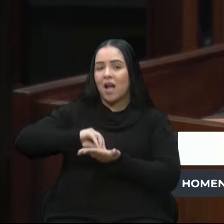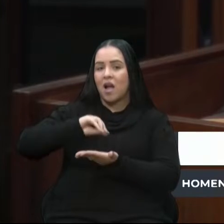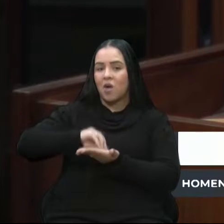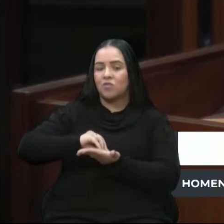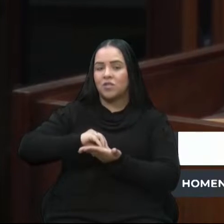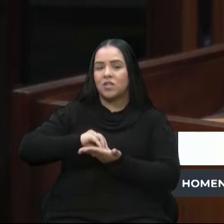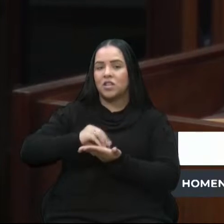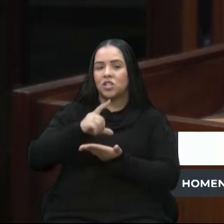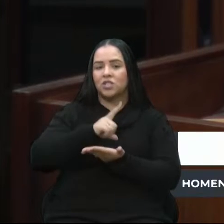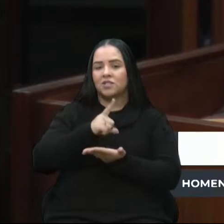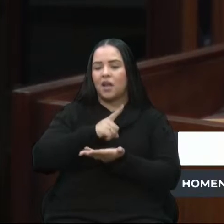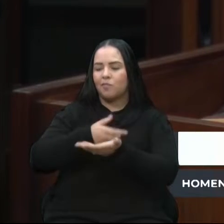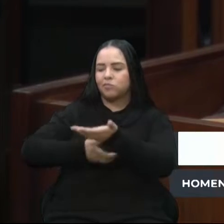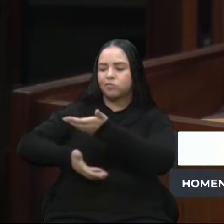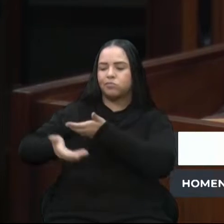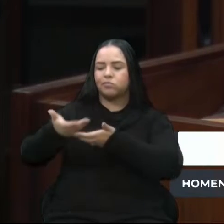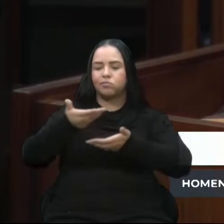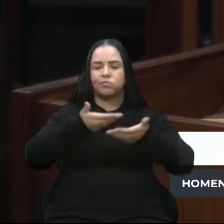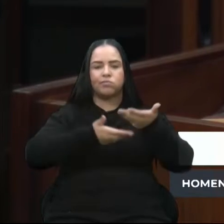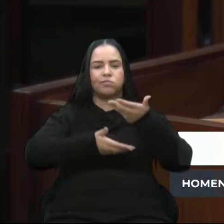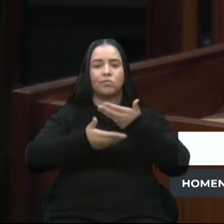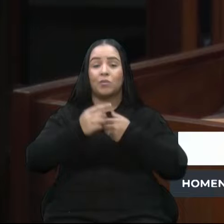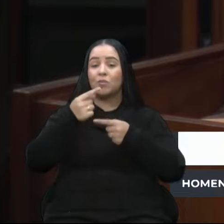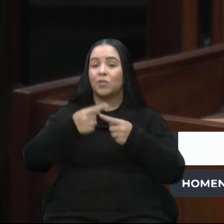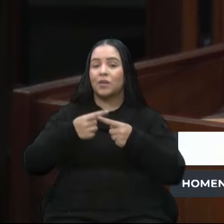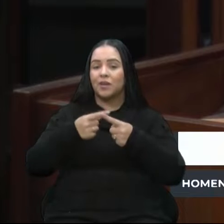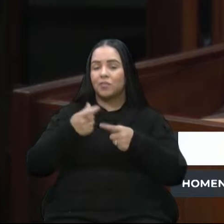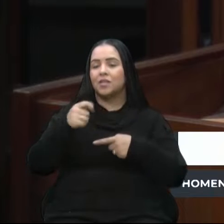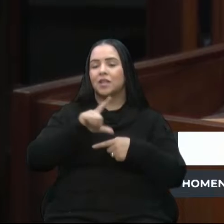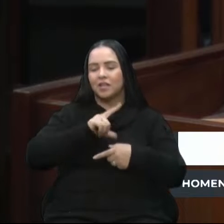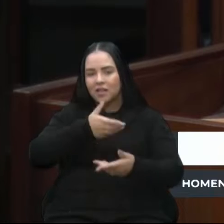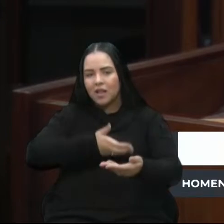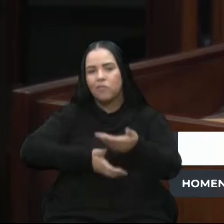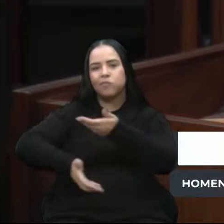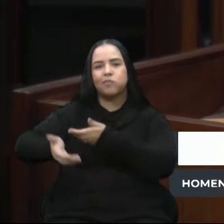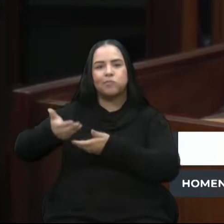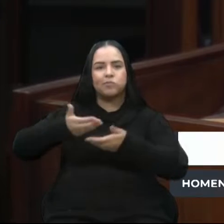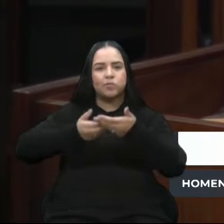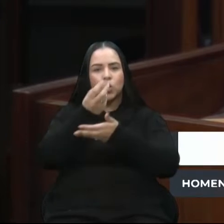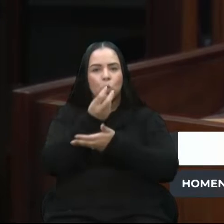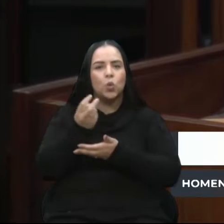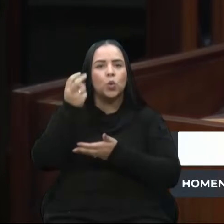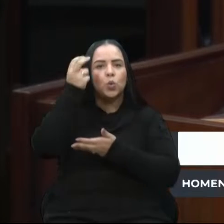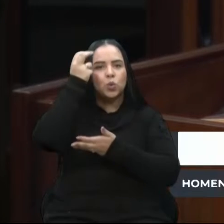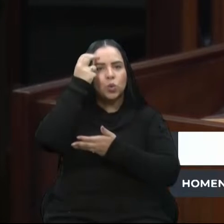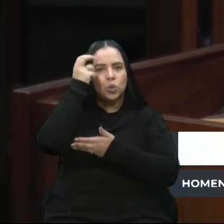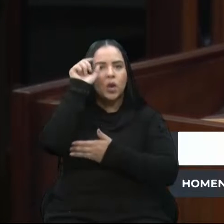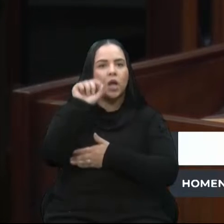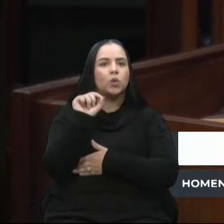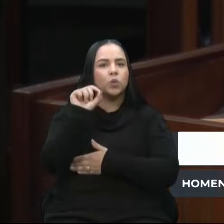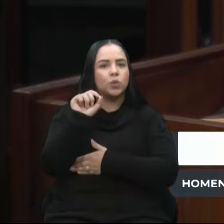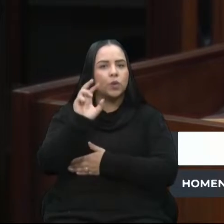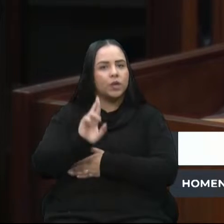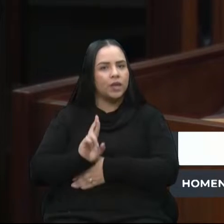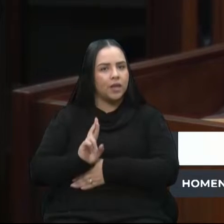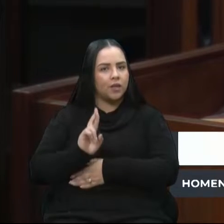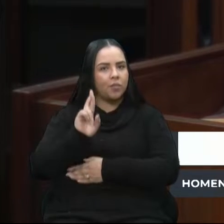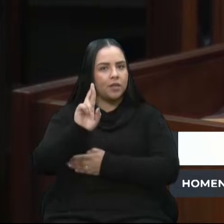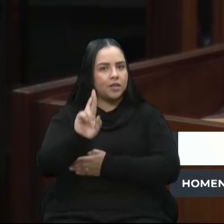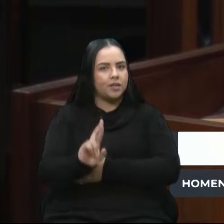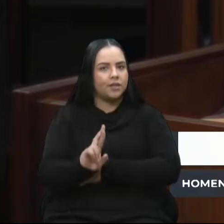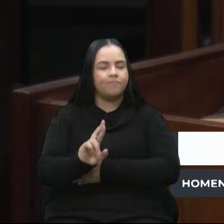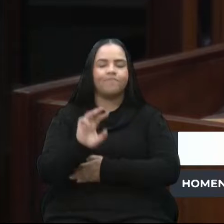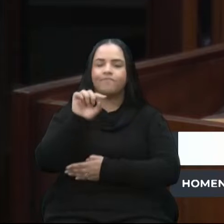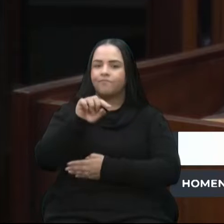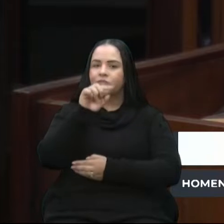entre elas. Quer dizer, o essencial é a convivência cultural que isto representa. E o Rio Grande do Sul é privilegiado,